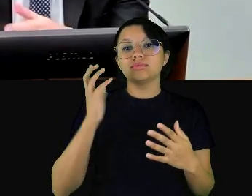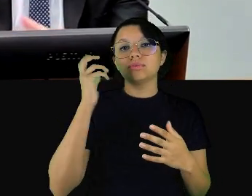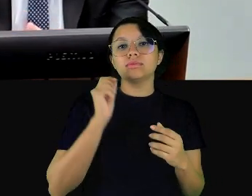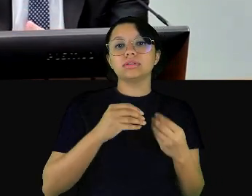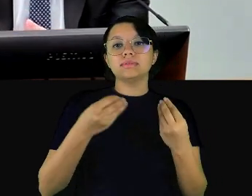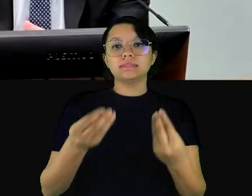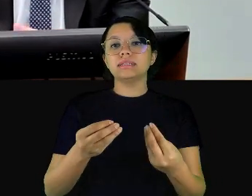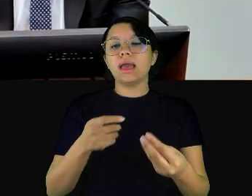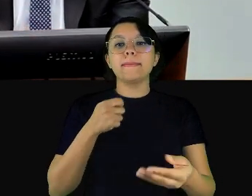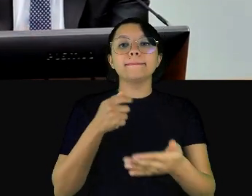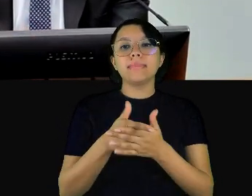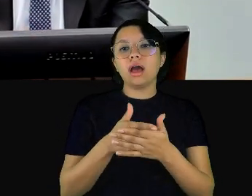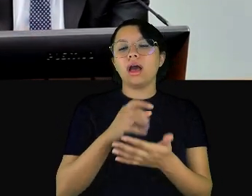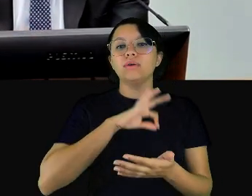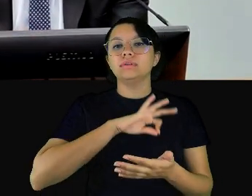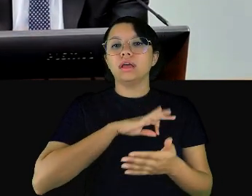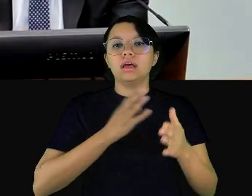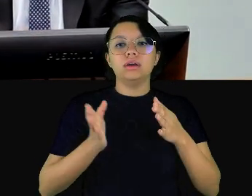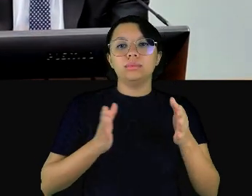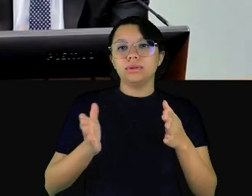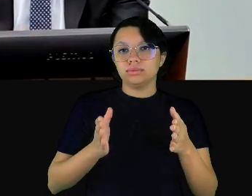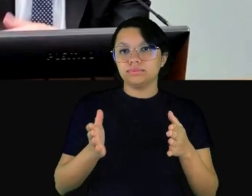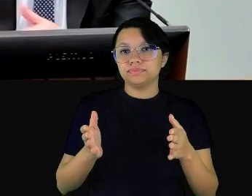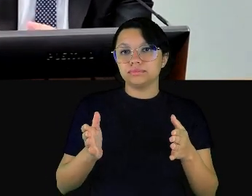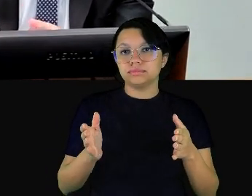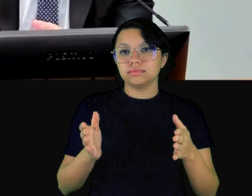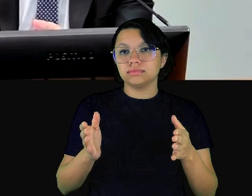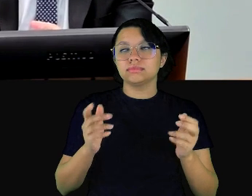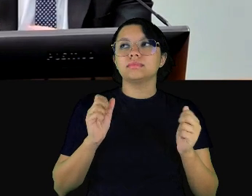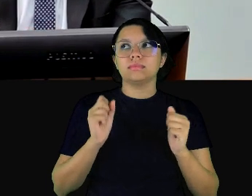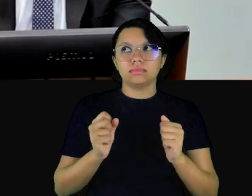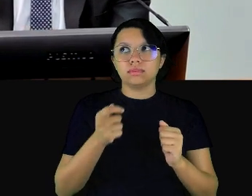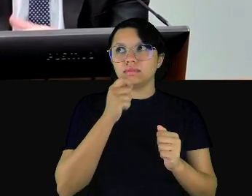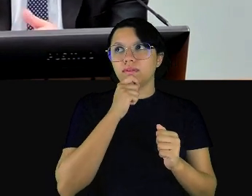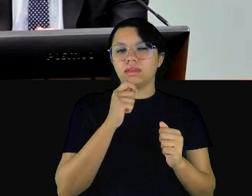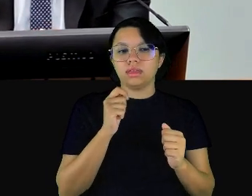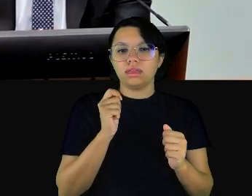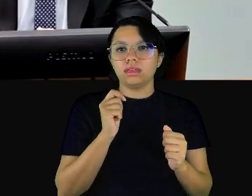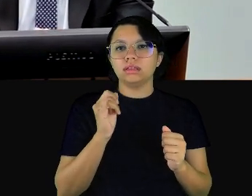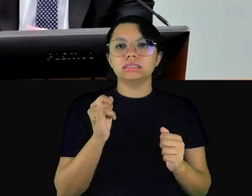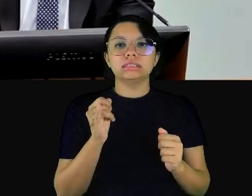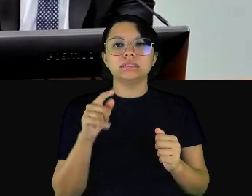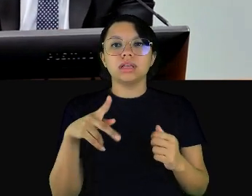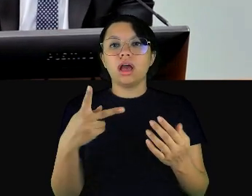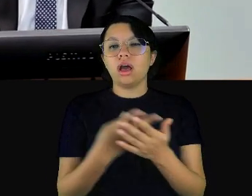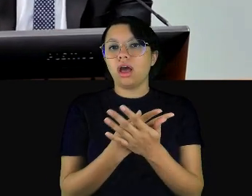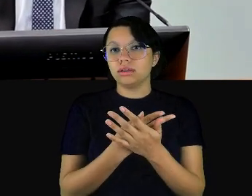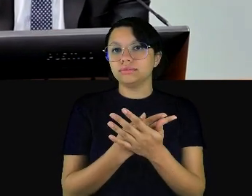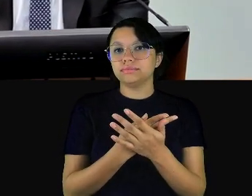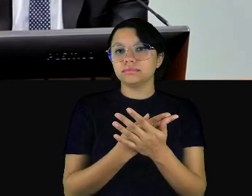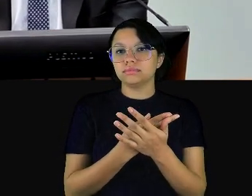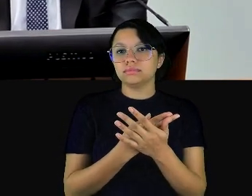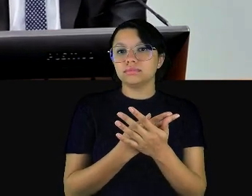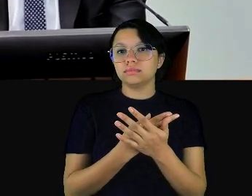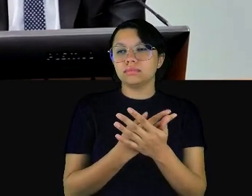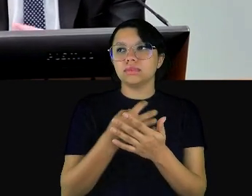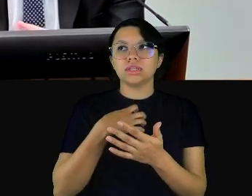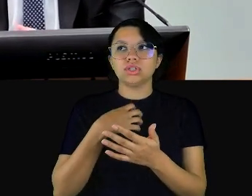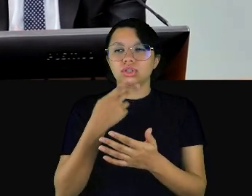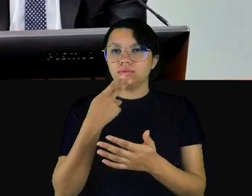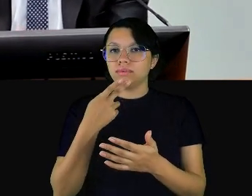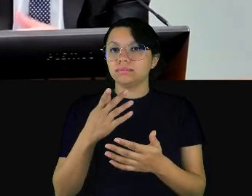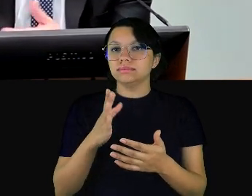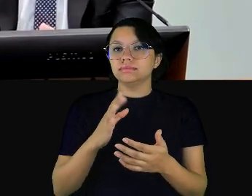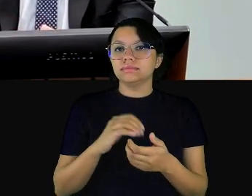é, paga-se o salário do período, é possível ainda, se isso acontecer dessa forma que eu estou